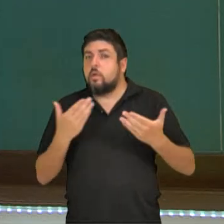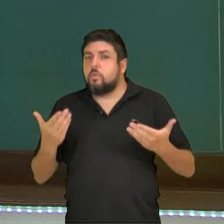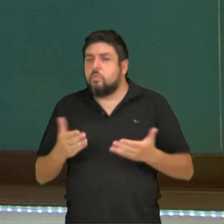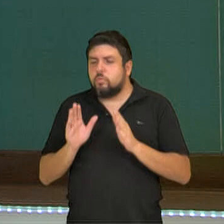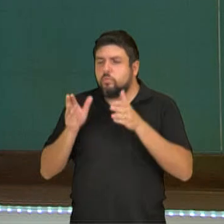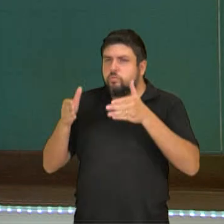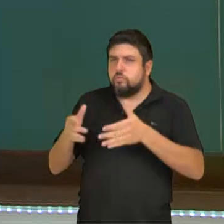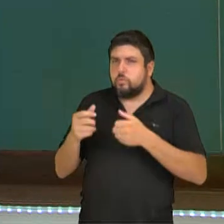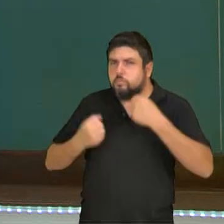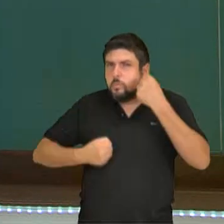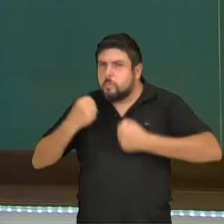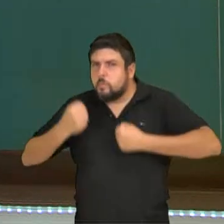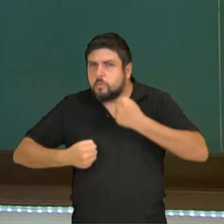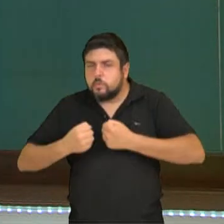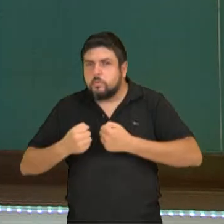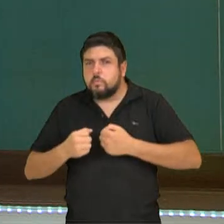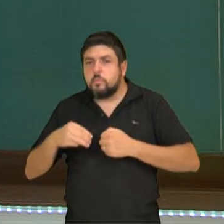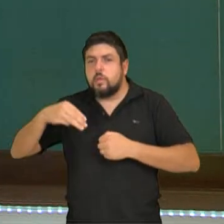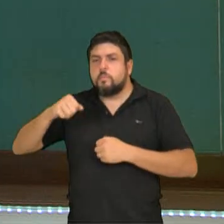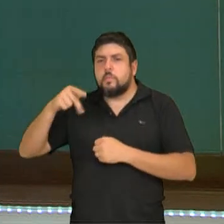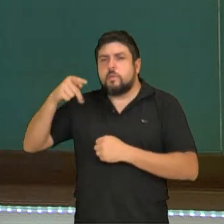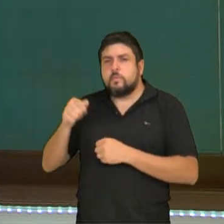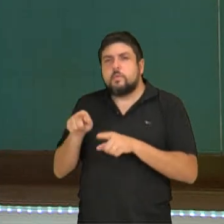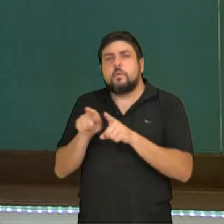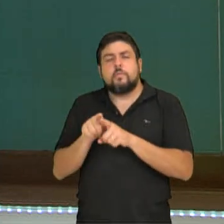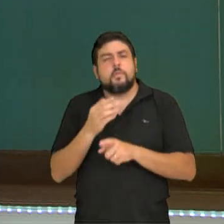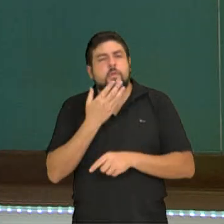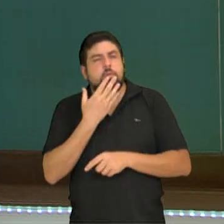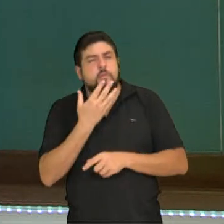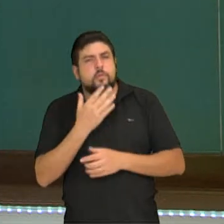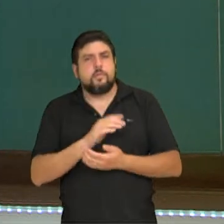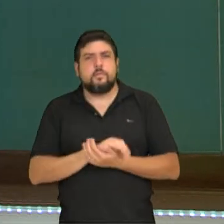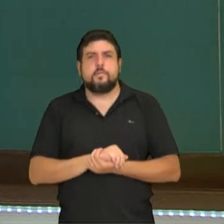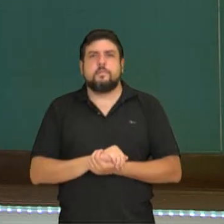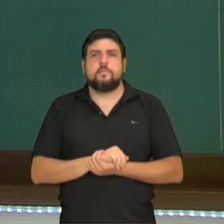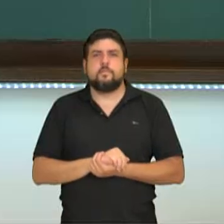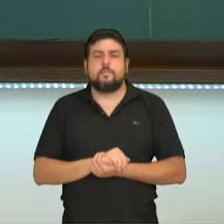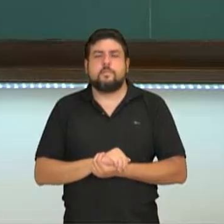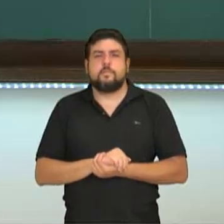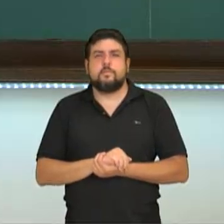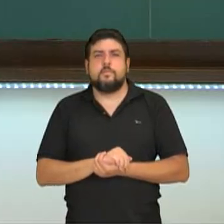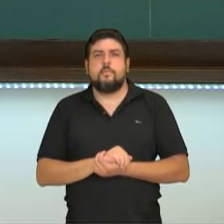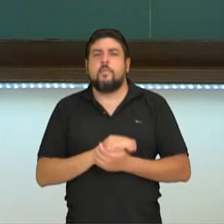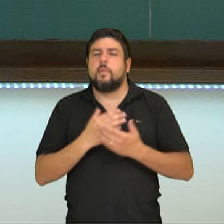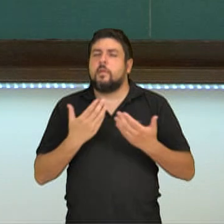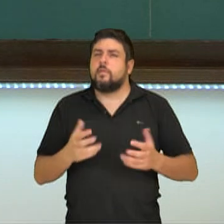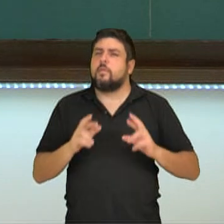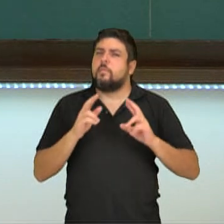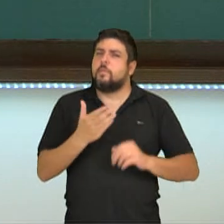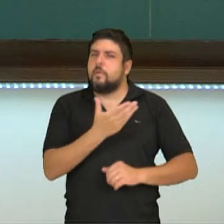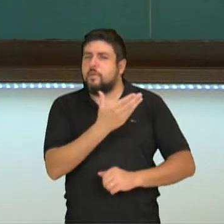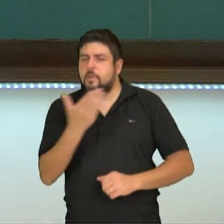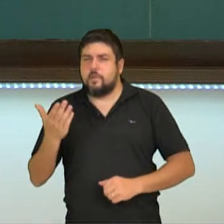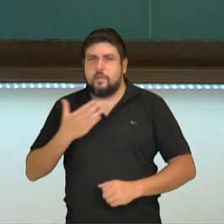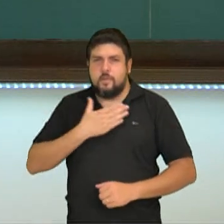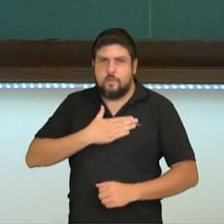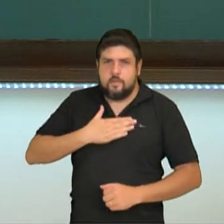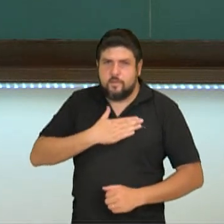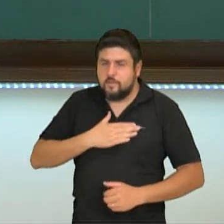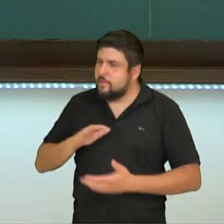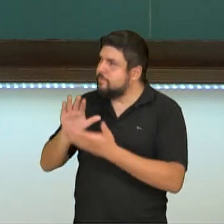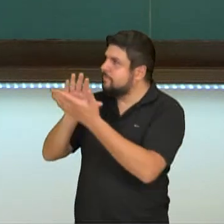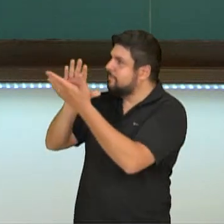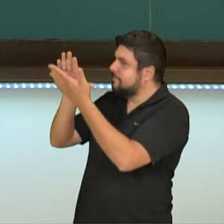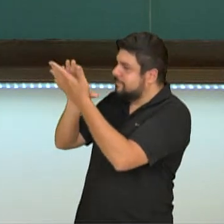sobre os mapas e as cores do mapa. Então, pessoal, eu espero que vocês tenham gostado. Muito obrigado, Paulo,